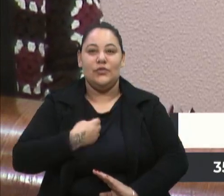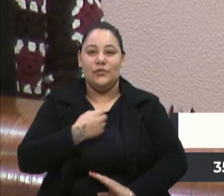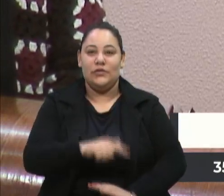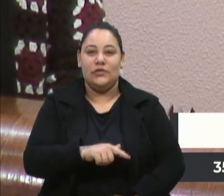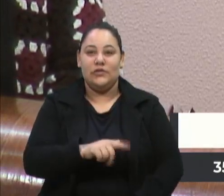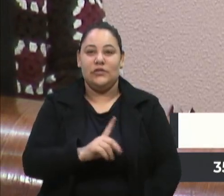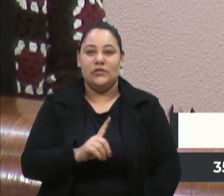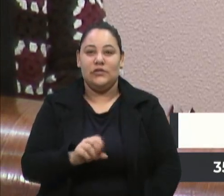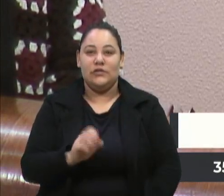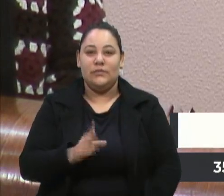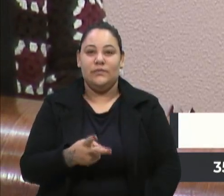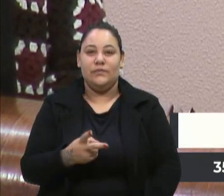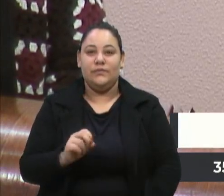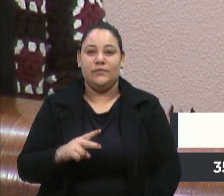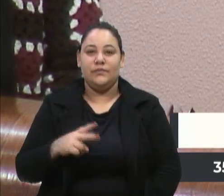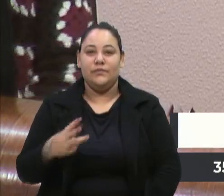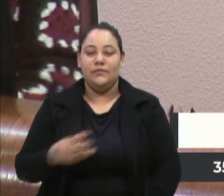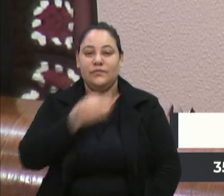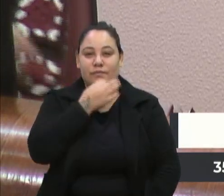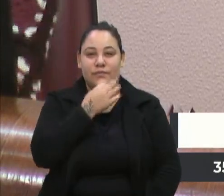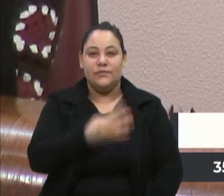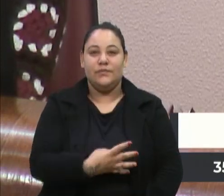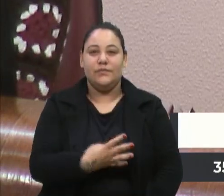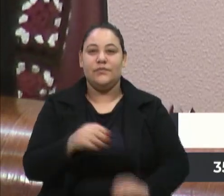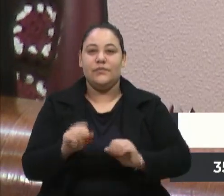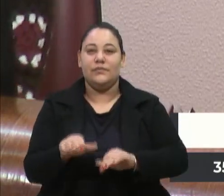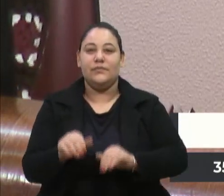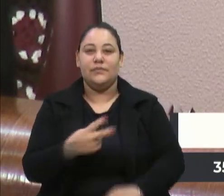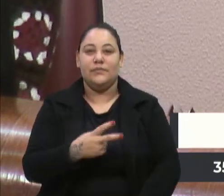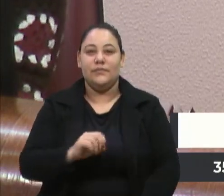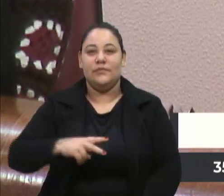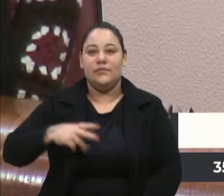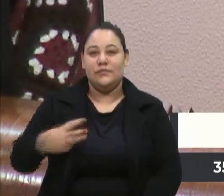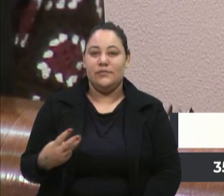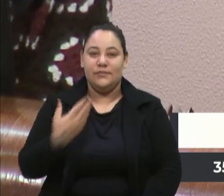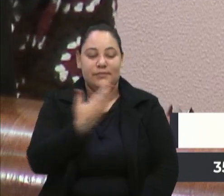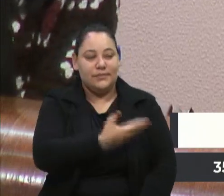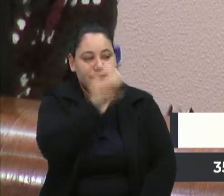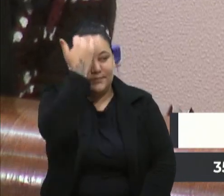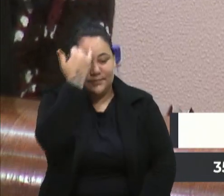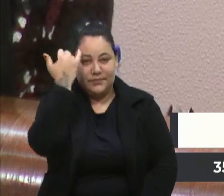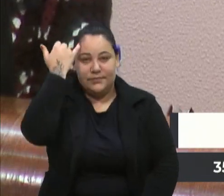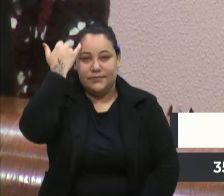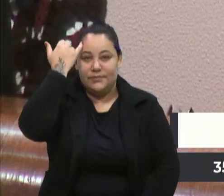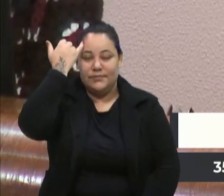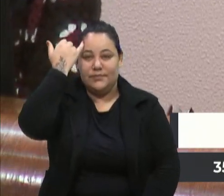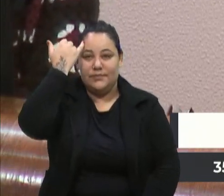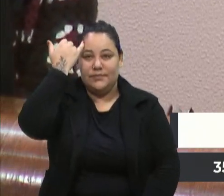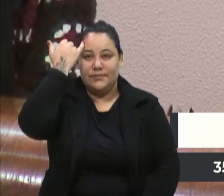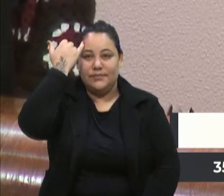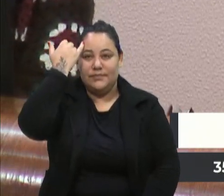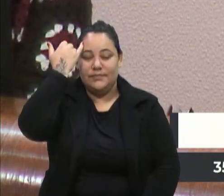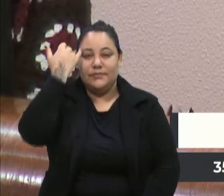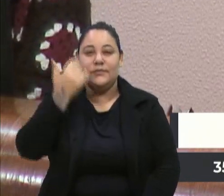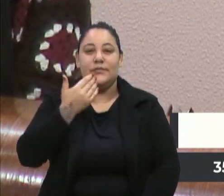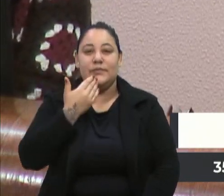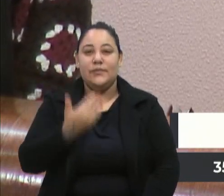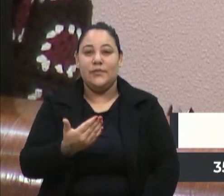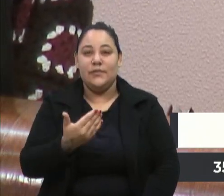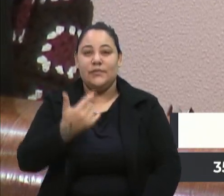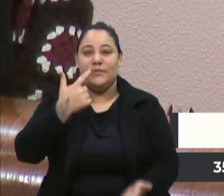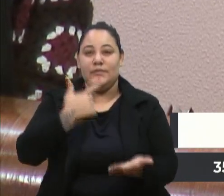719/2023. Caxias do Sul, 4 de setembro de 2023. Ao senhor José D'Ambrós, presidente da Câmara Municipal de Caxias do Sul. Solicita-se o